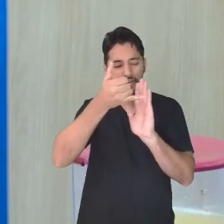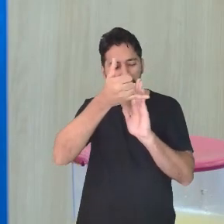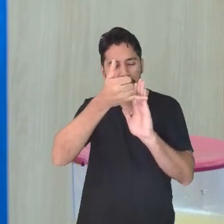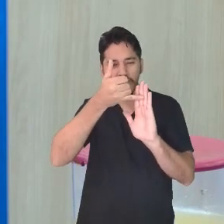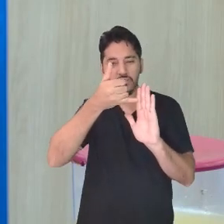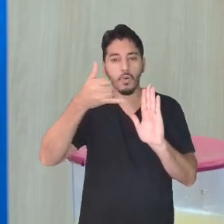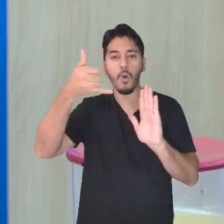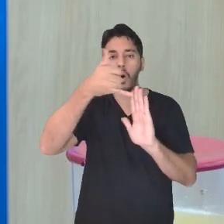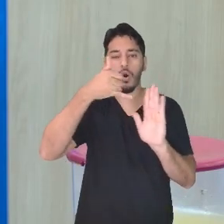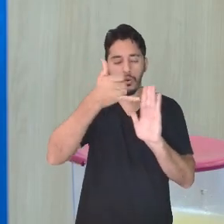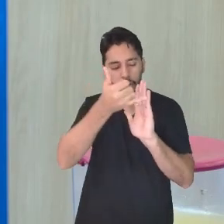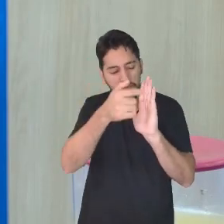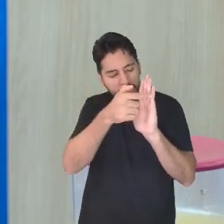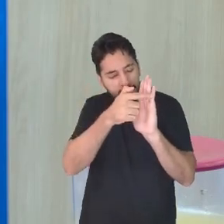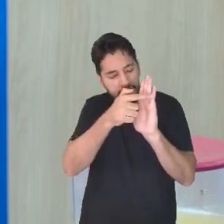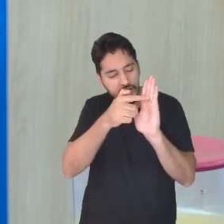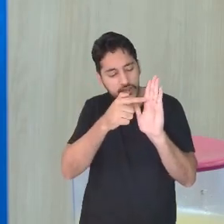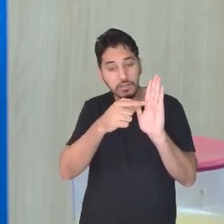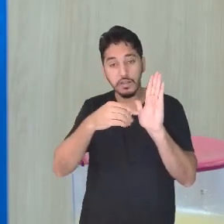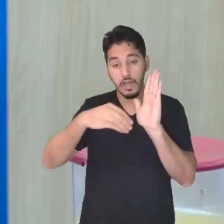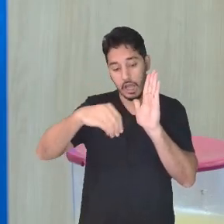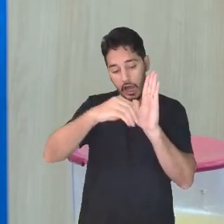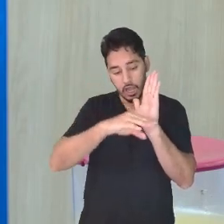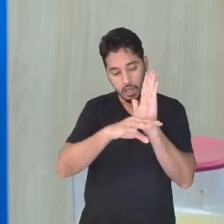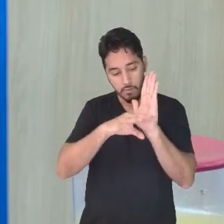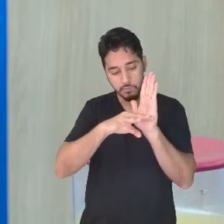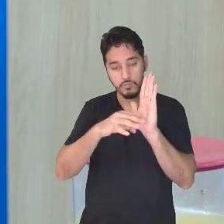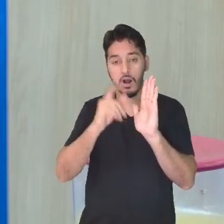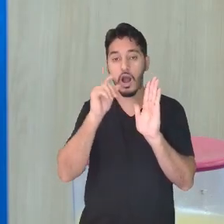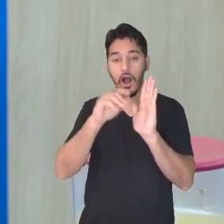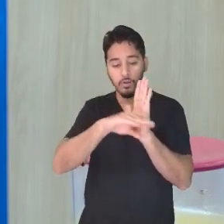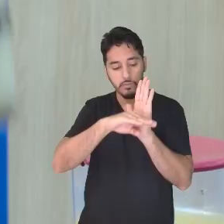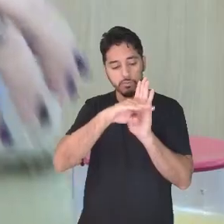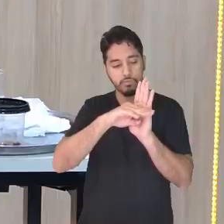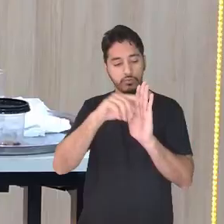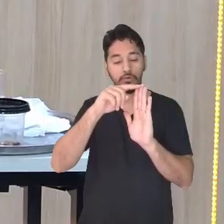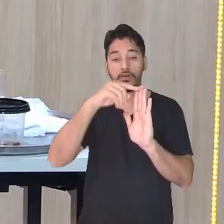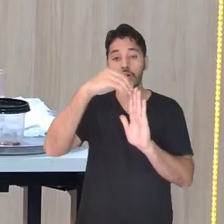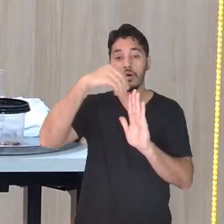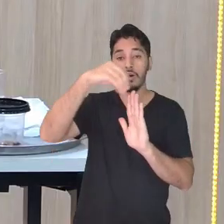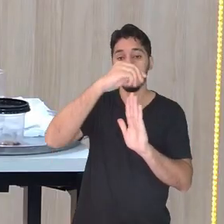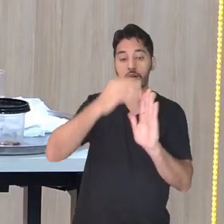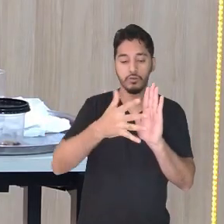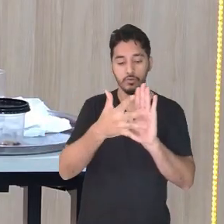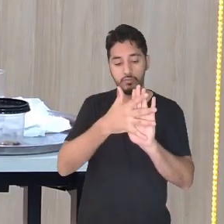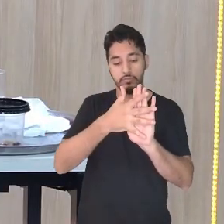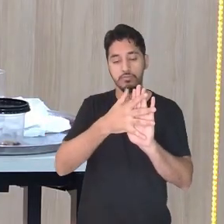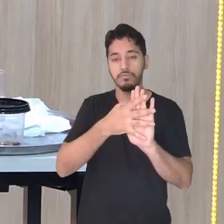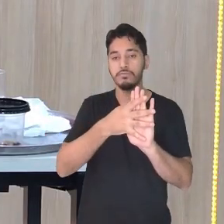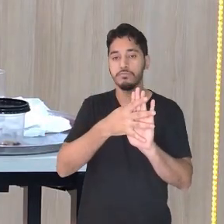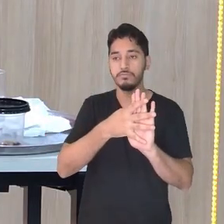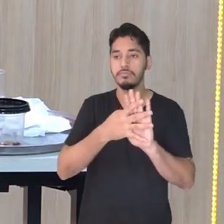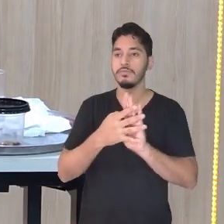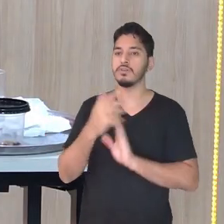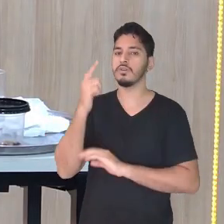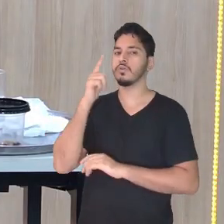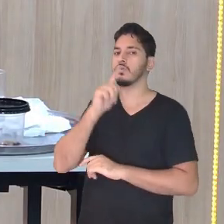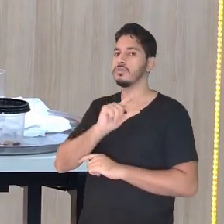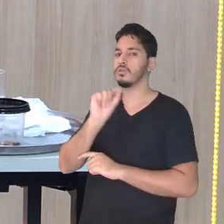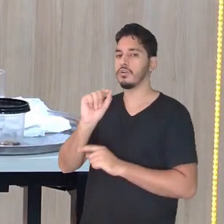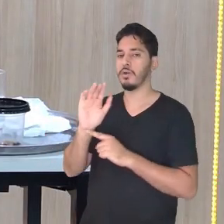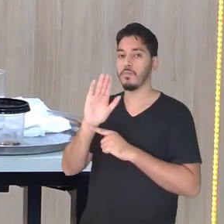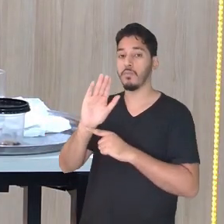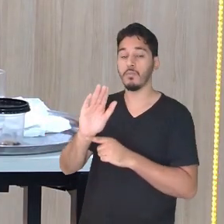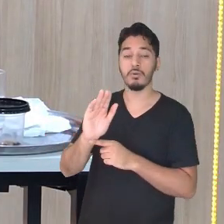do óleo, né? A areia, a água, o óleo e mais uma vez aí o orégano. Então, com isso, a gente está apresentando